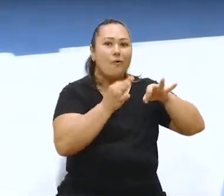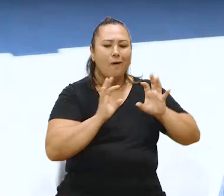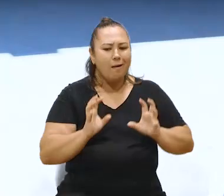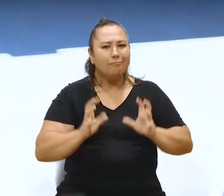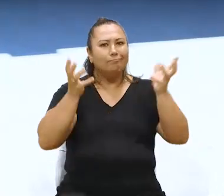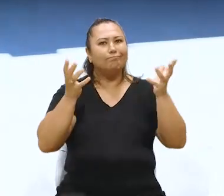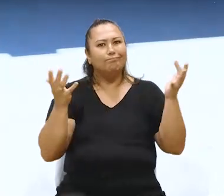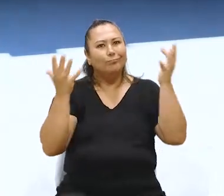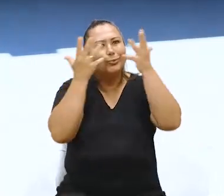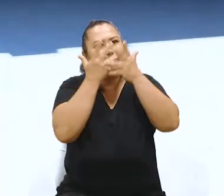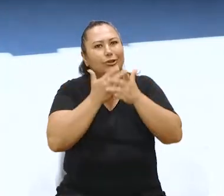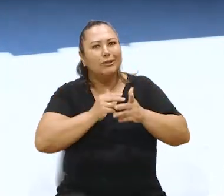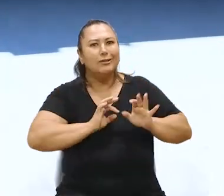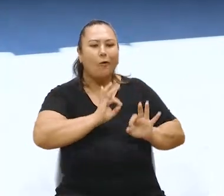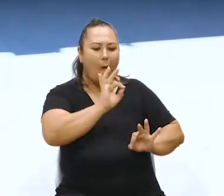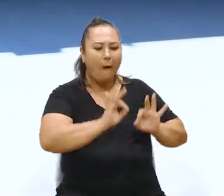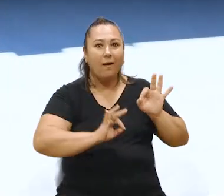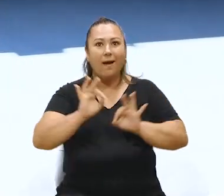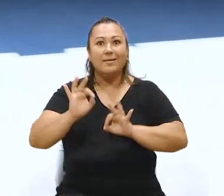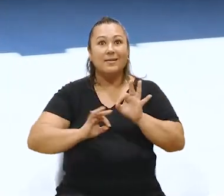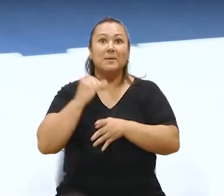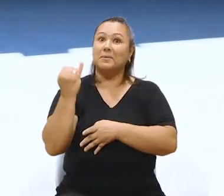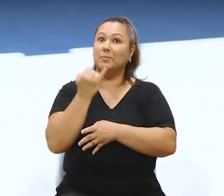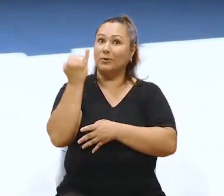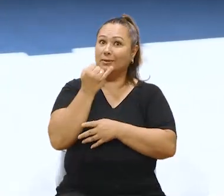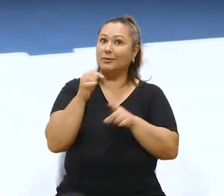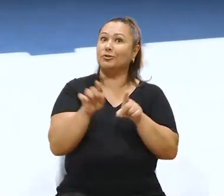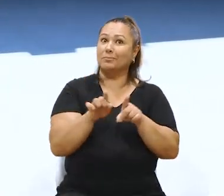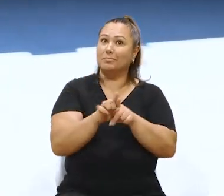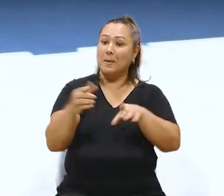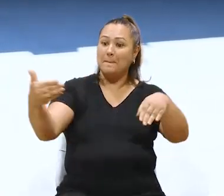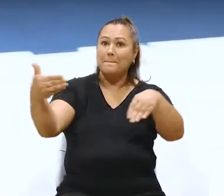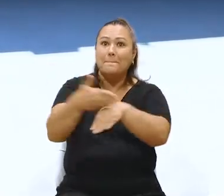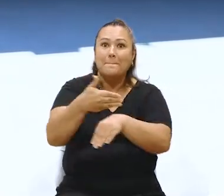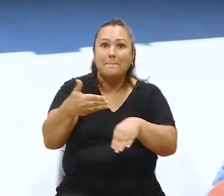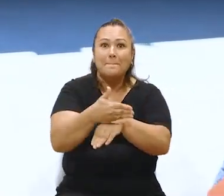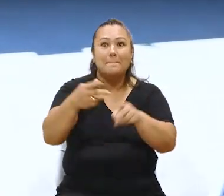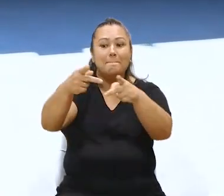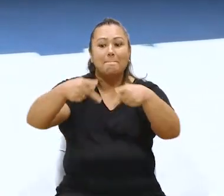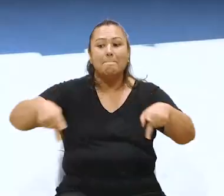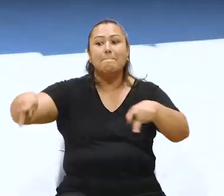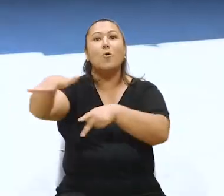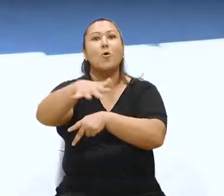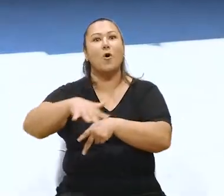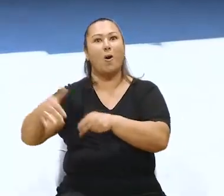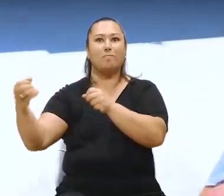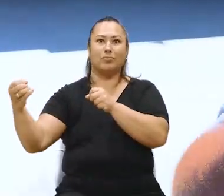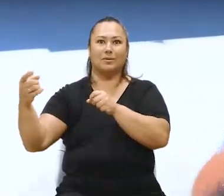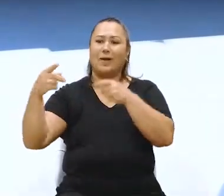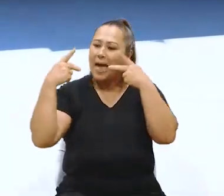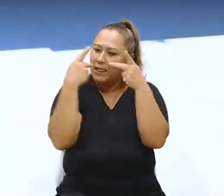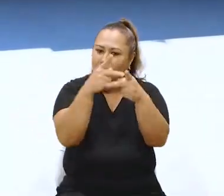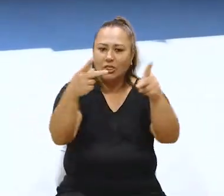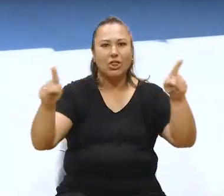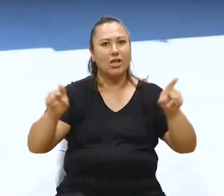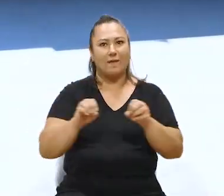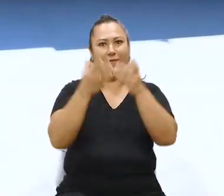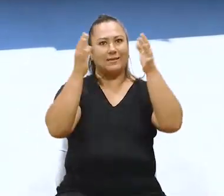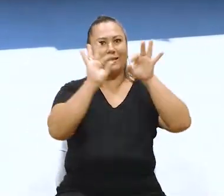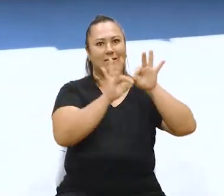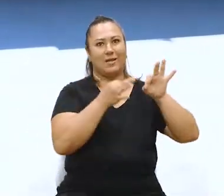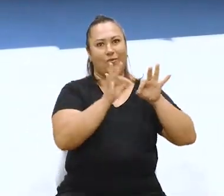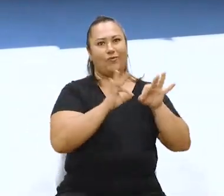importante que essa festa aconteça de forma bonita, organizada e importante, Rafa, com a participação